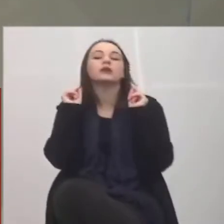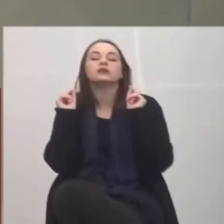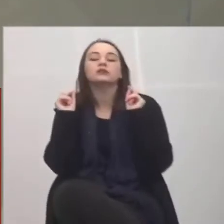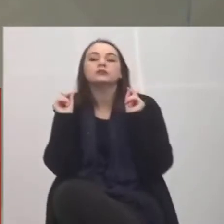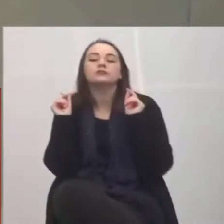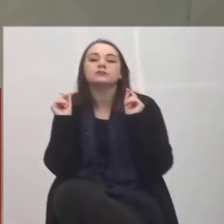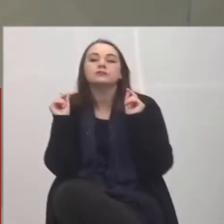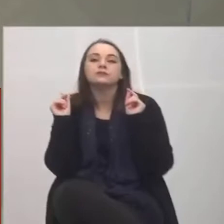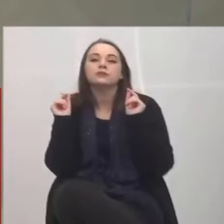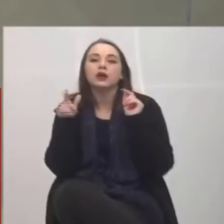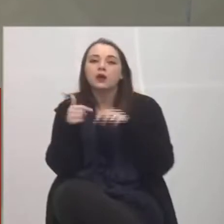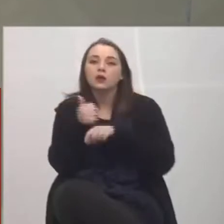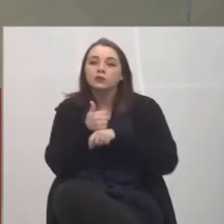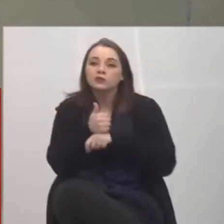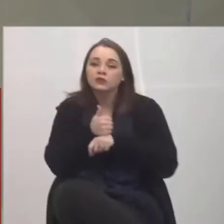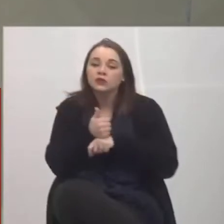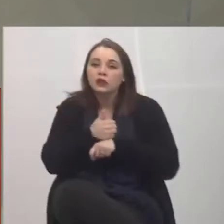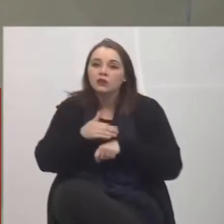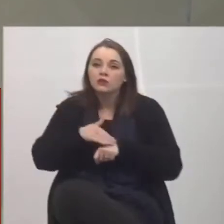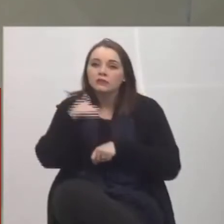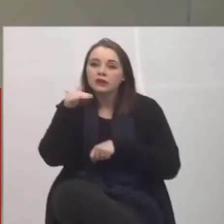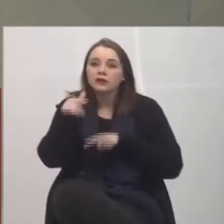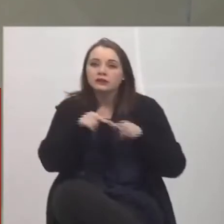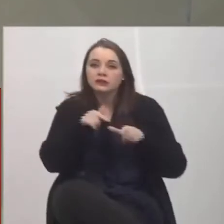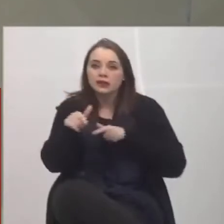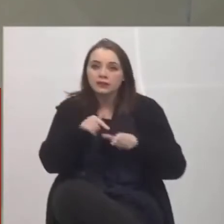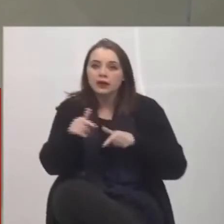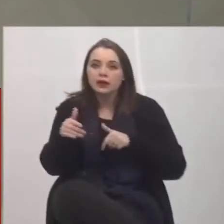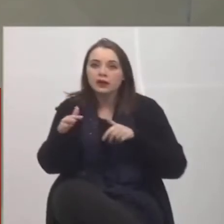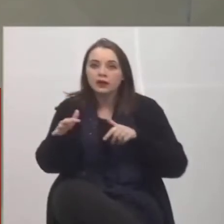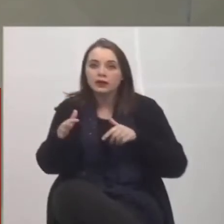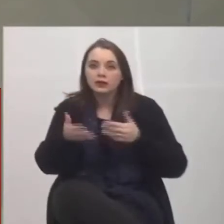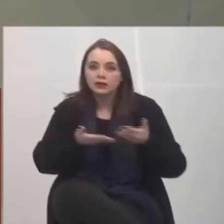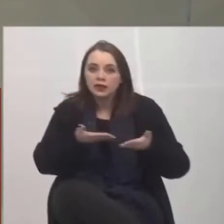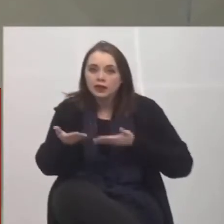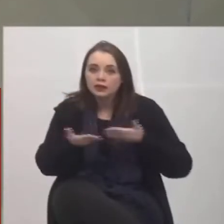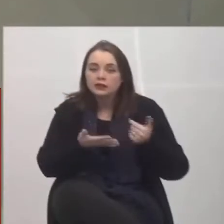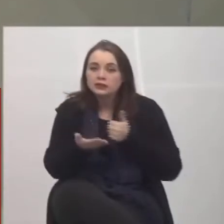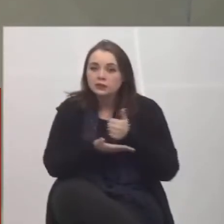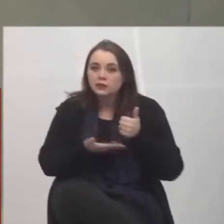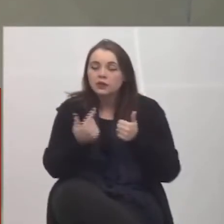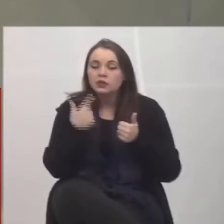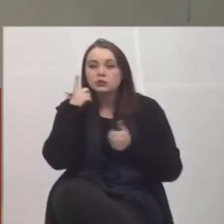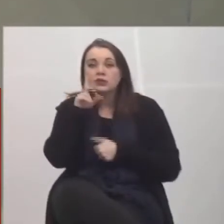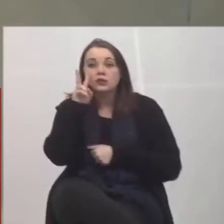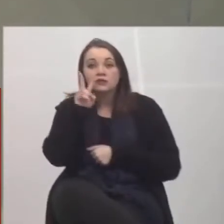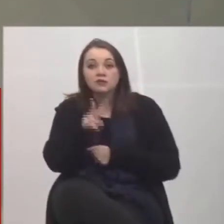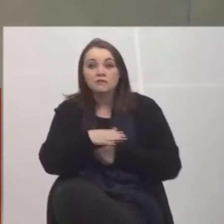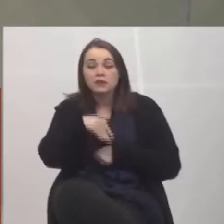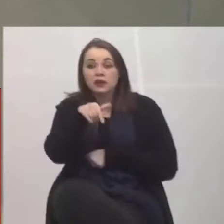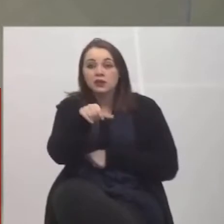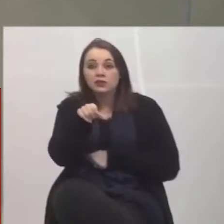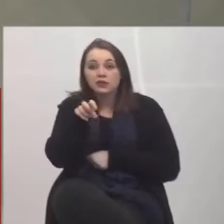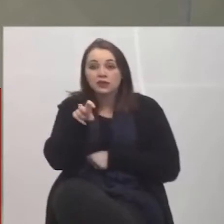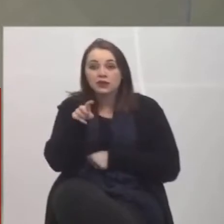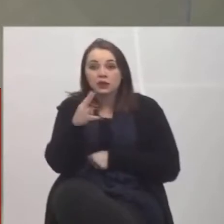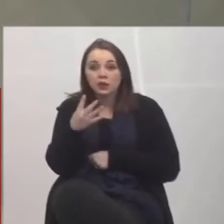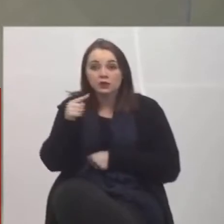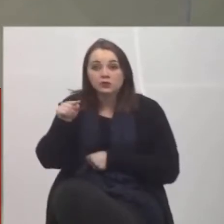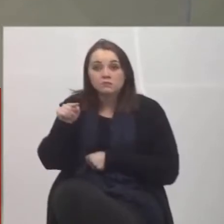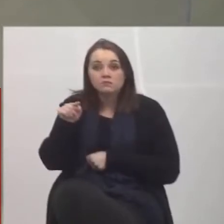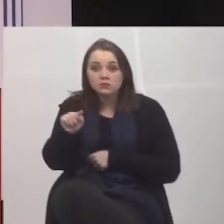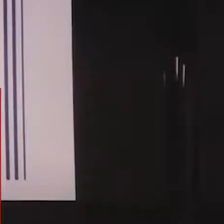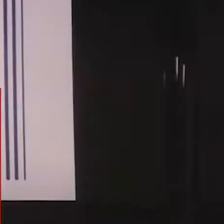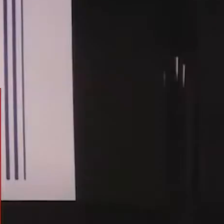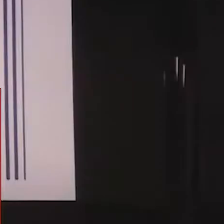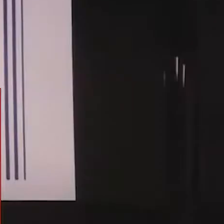o profissional que mais faz procedimento na atenção básica, né? Dá de ver ali que mais de 94 mil procedimentos foram